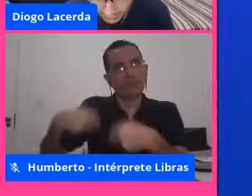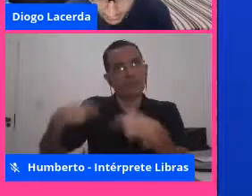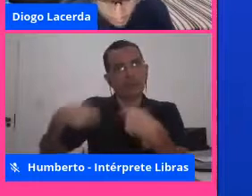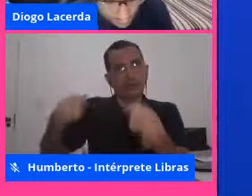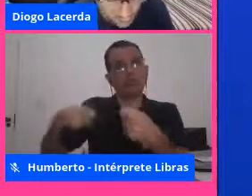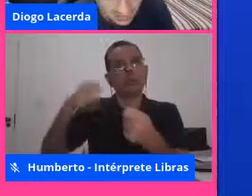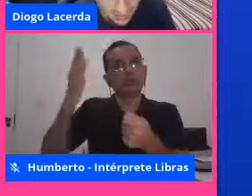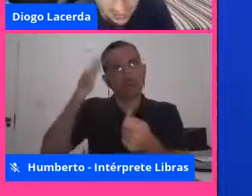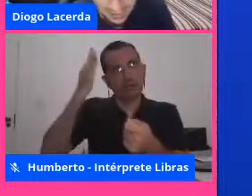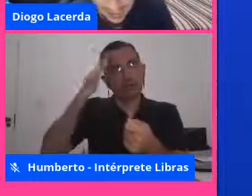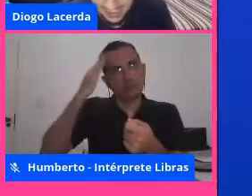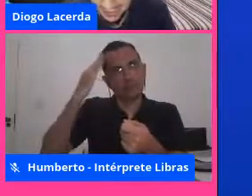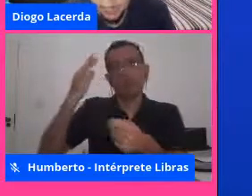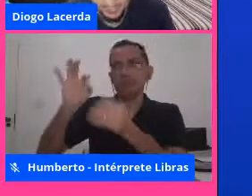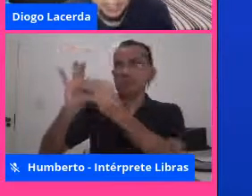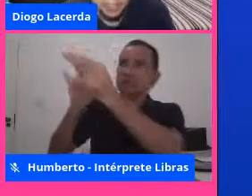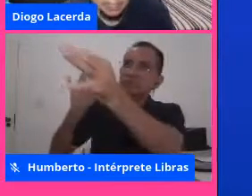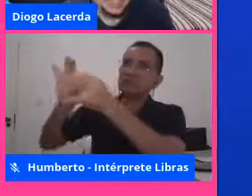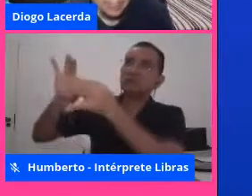um protetor,